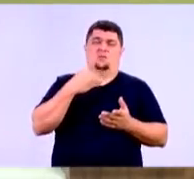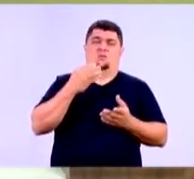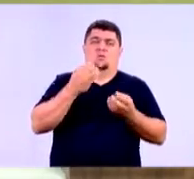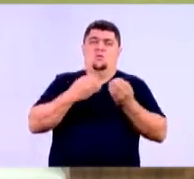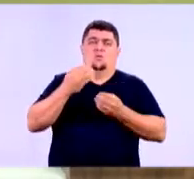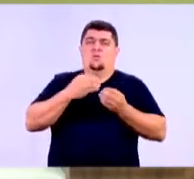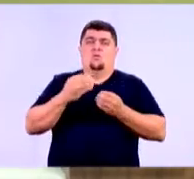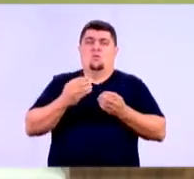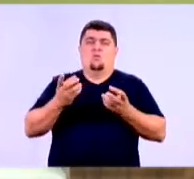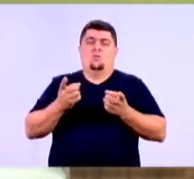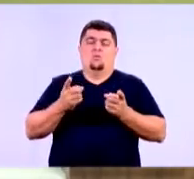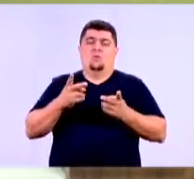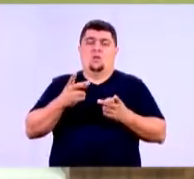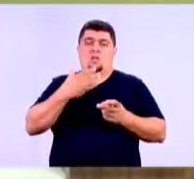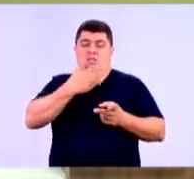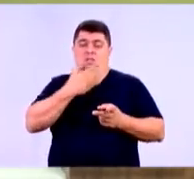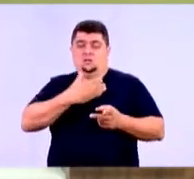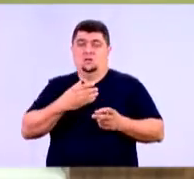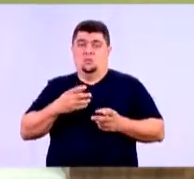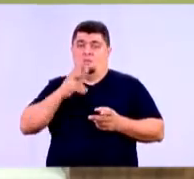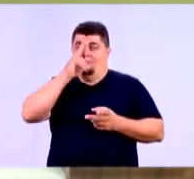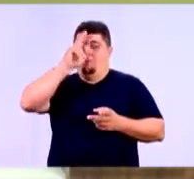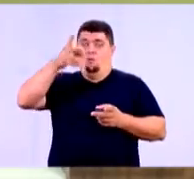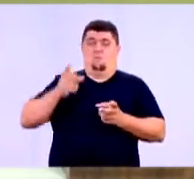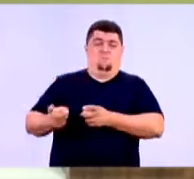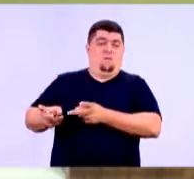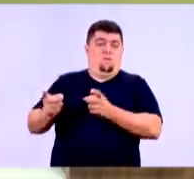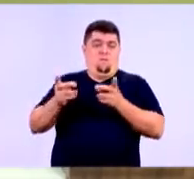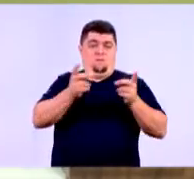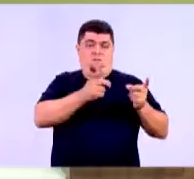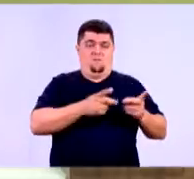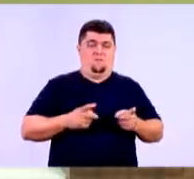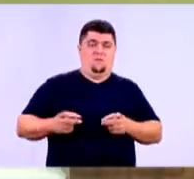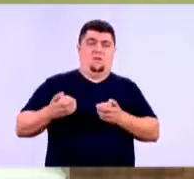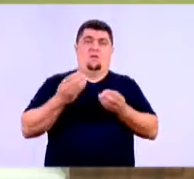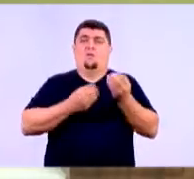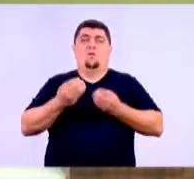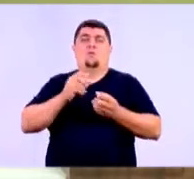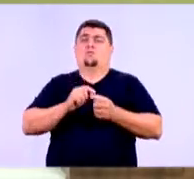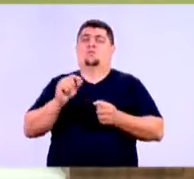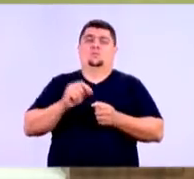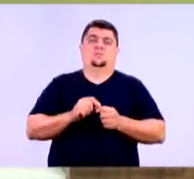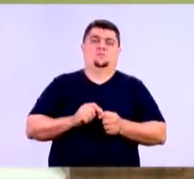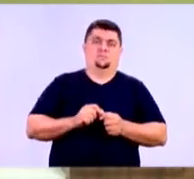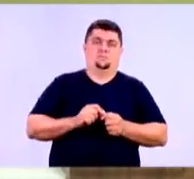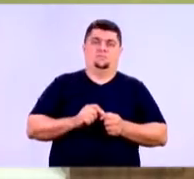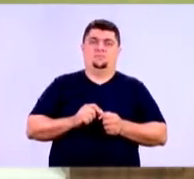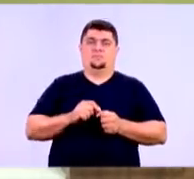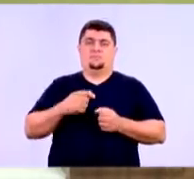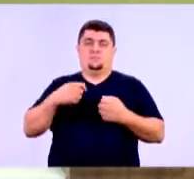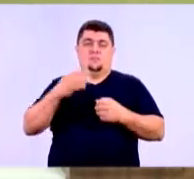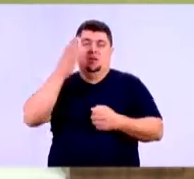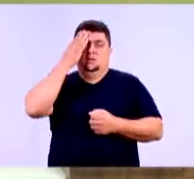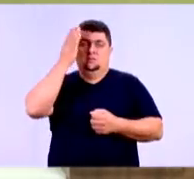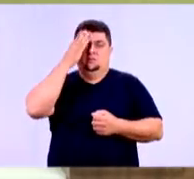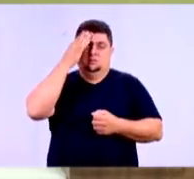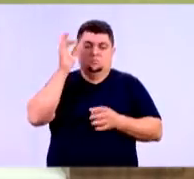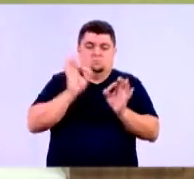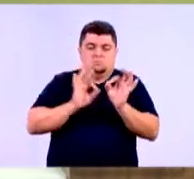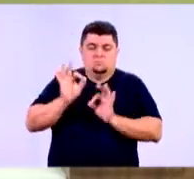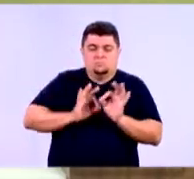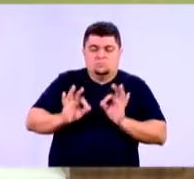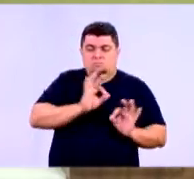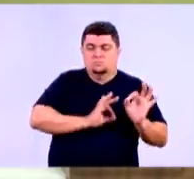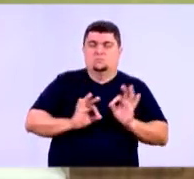vou atuar no Natal, quando as vendas são muito fortes? Eu vou apertar o crédito, eu vou liberar um pouquinho mais. Então, você já tem tudo isso traçado na sua política